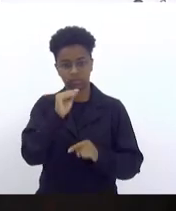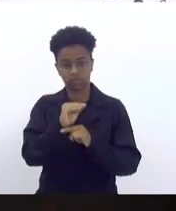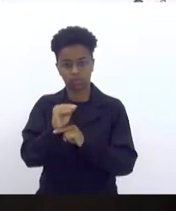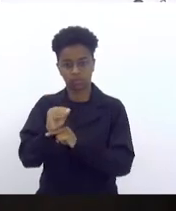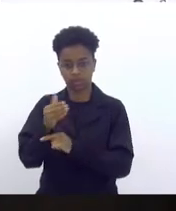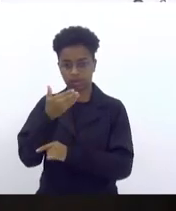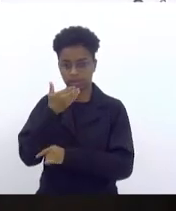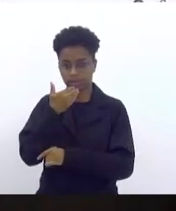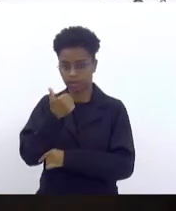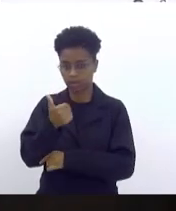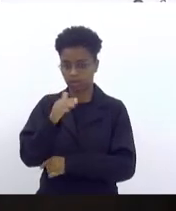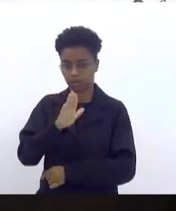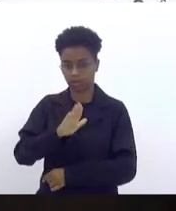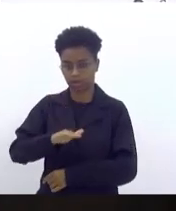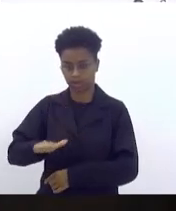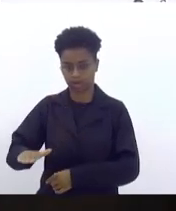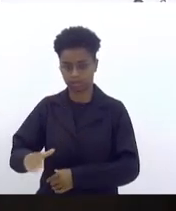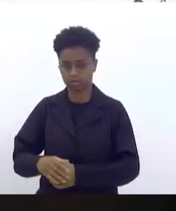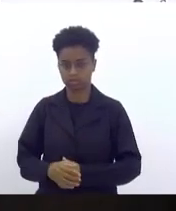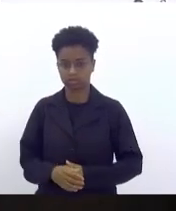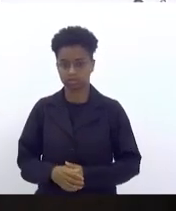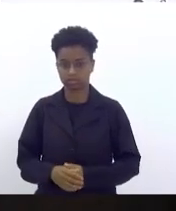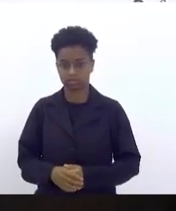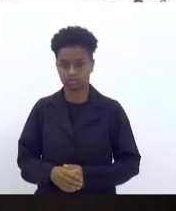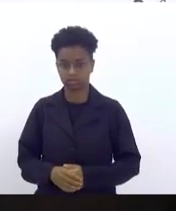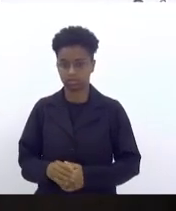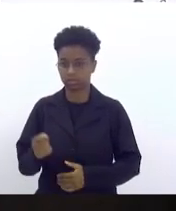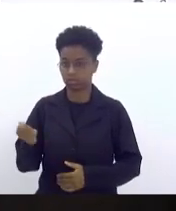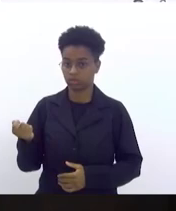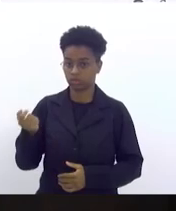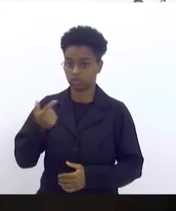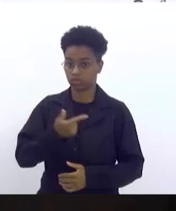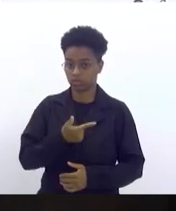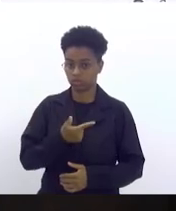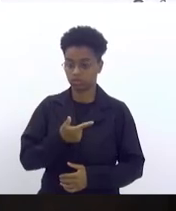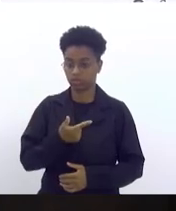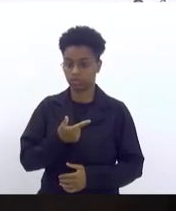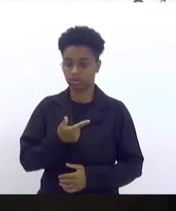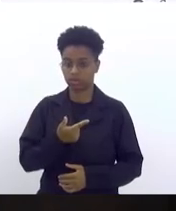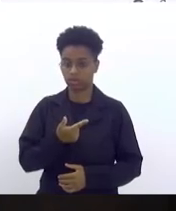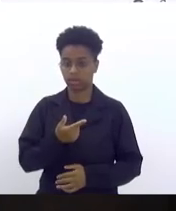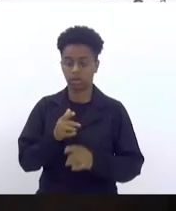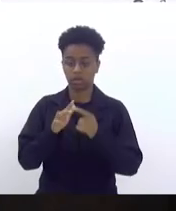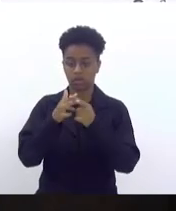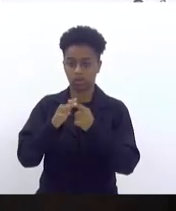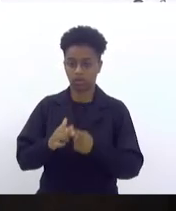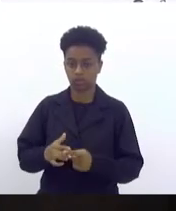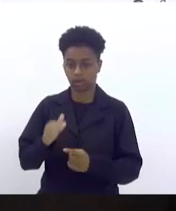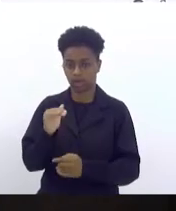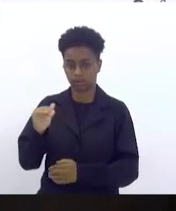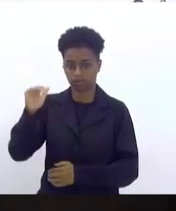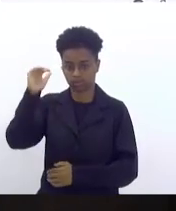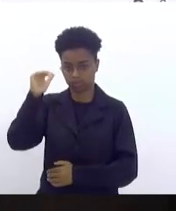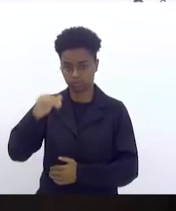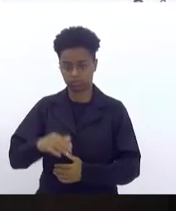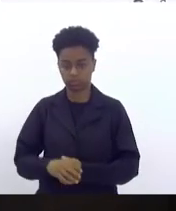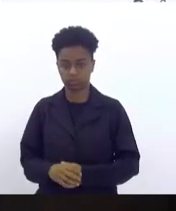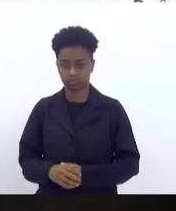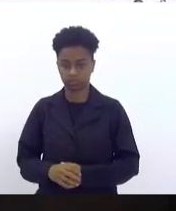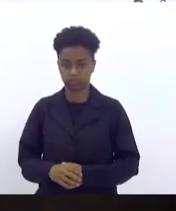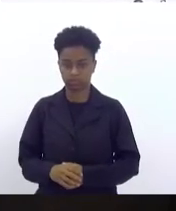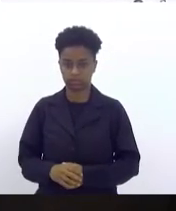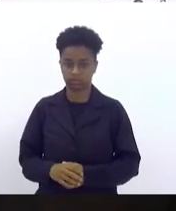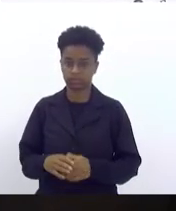das crianças do que remendar um adulto e por essa